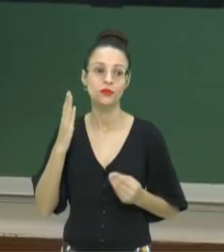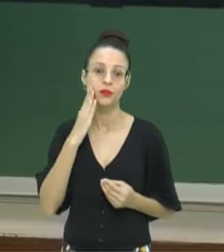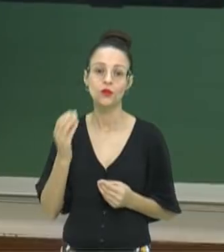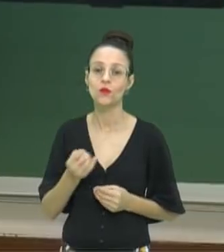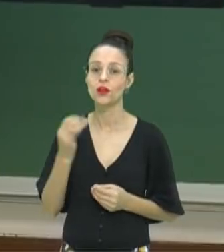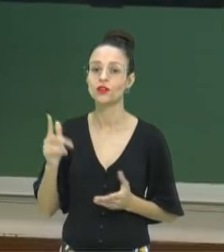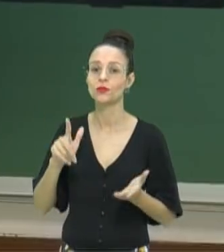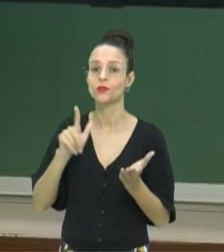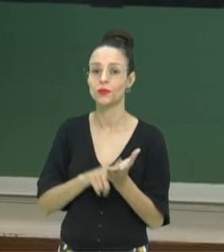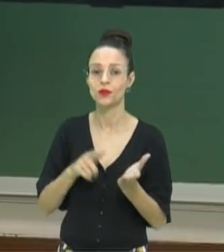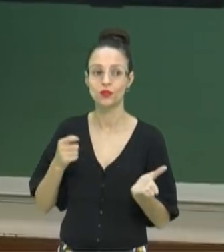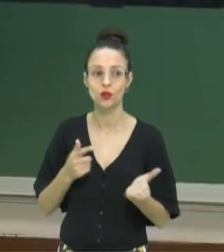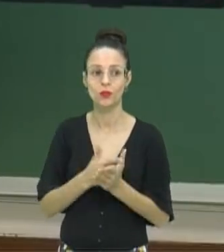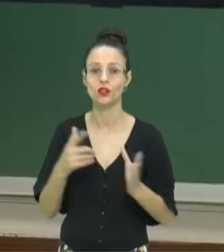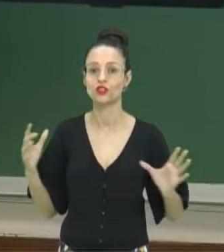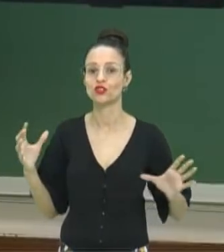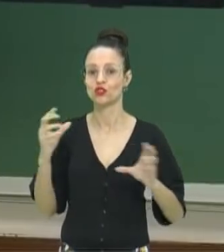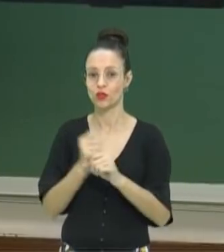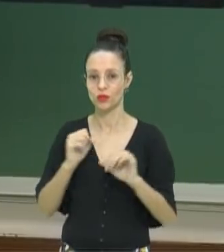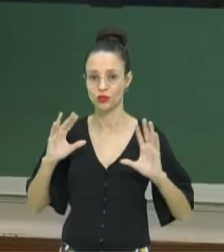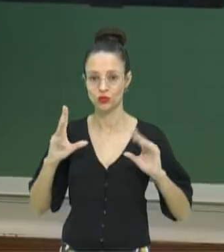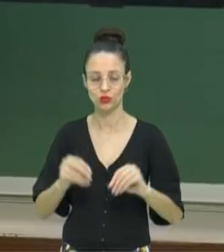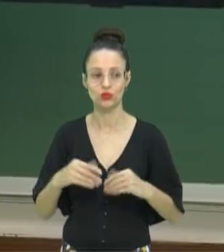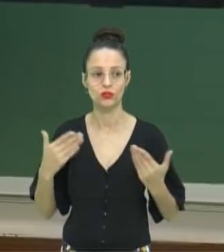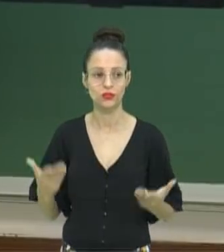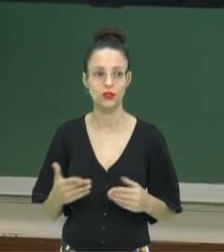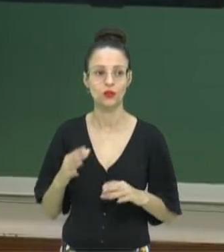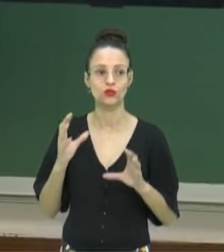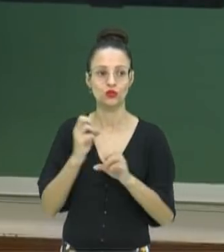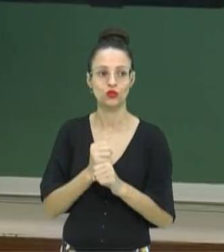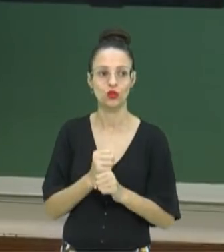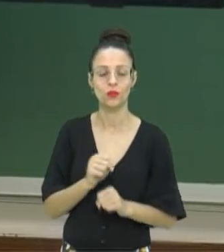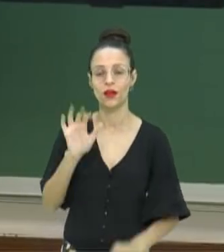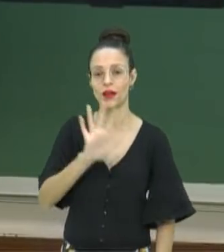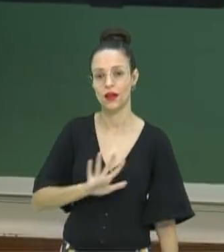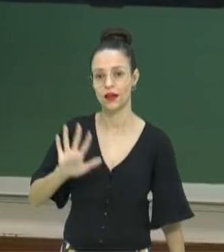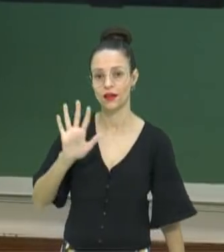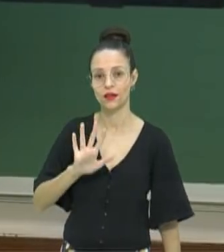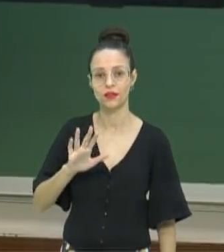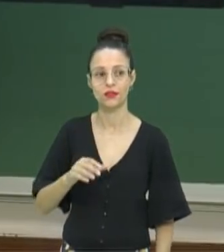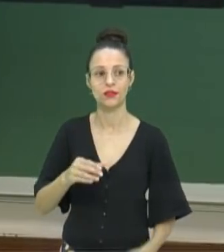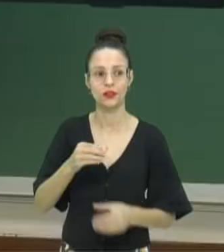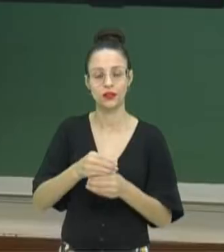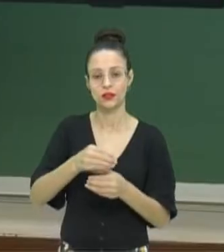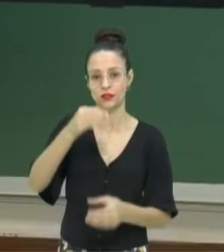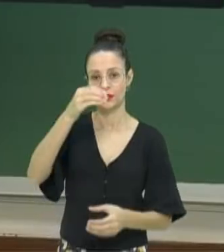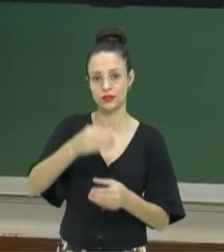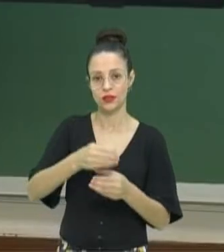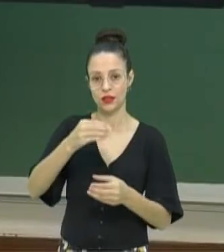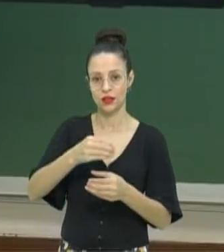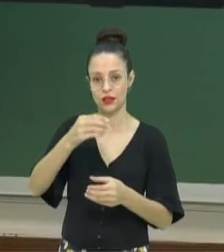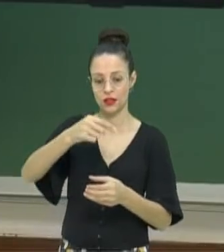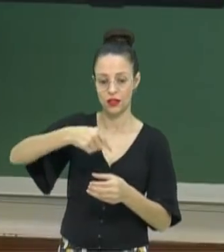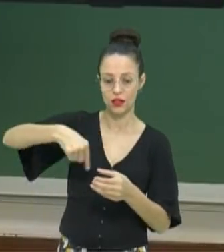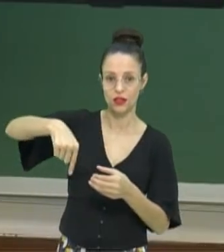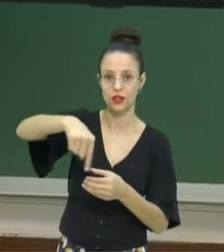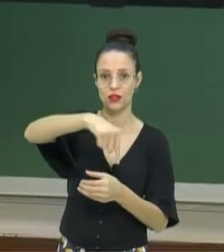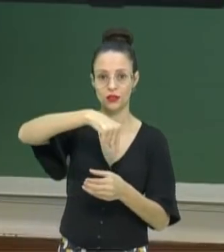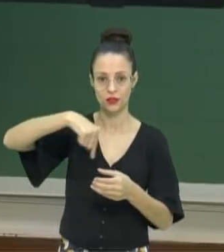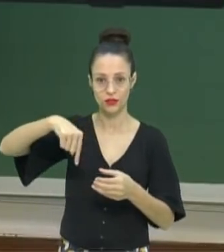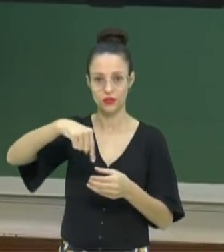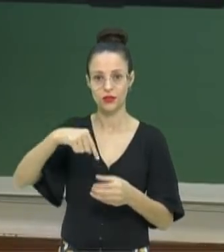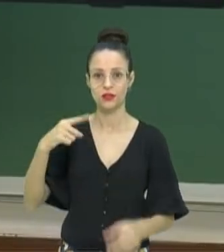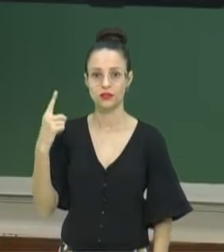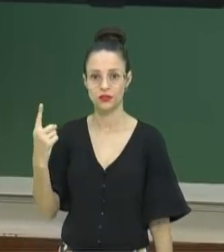papel ela vai ter que comprar, eu vou ter que somar tudo, né? Então, somando a área da lateral, que é esse